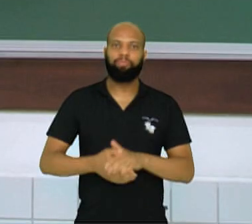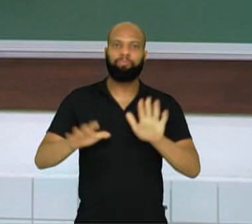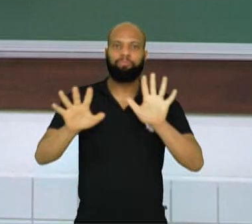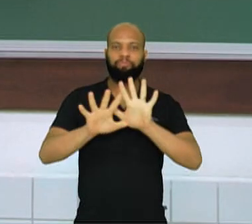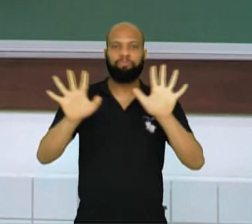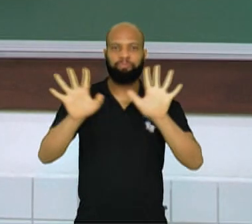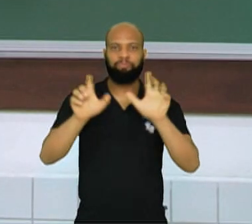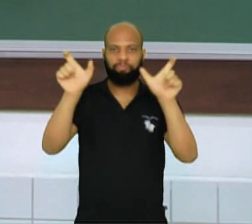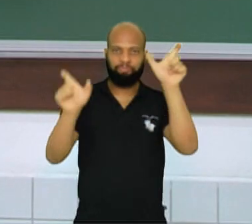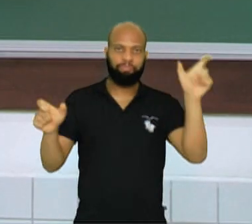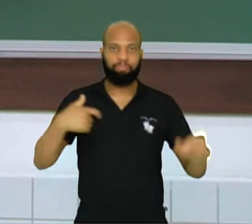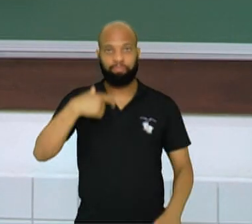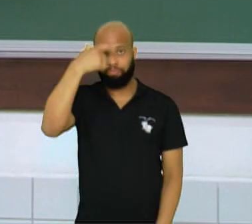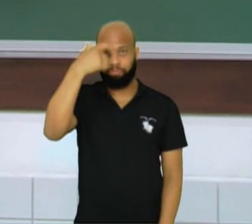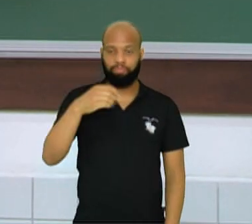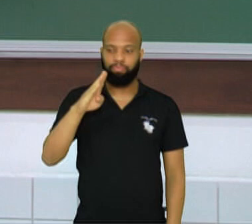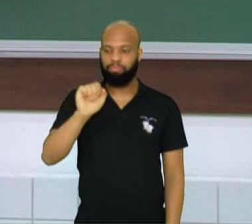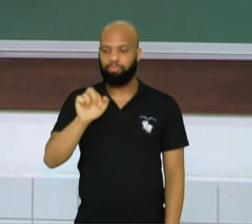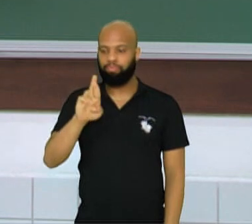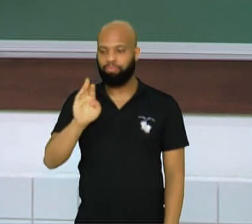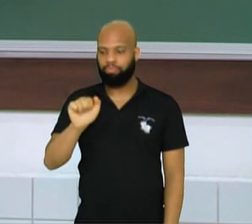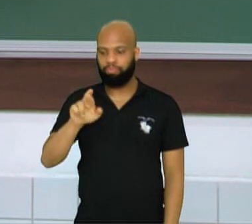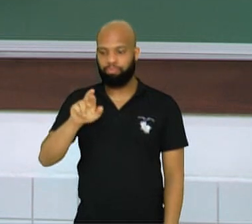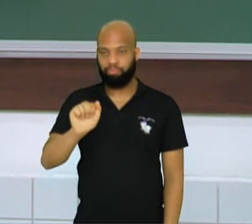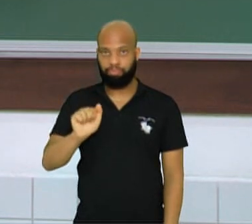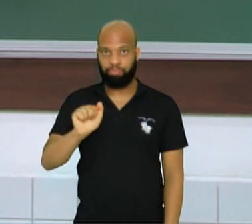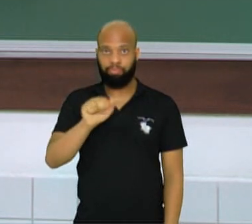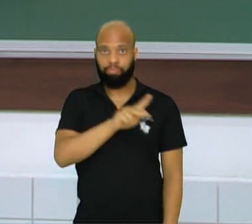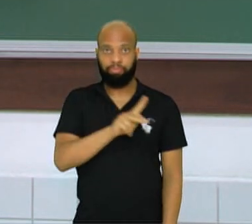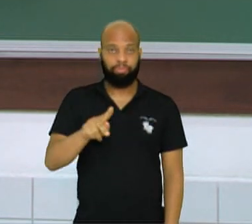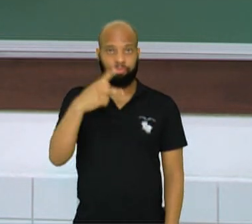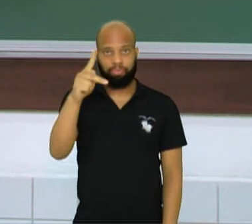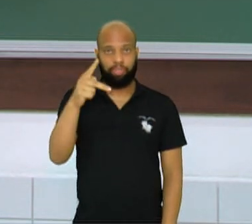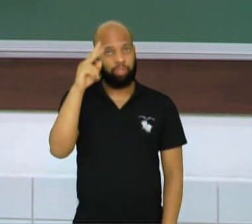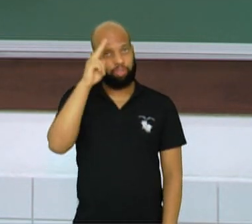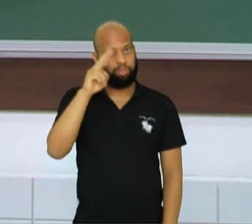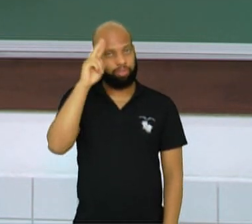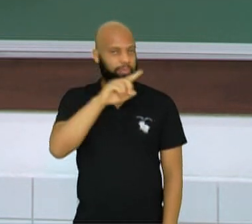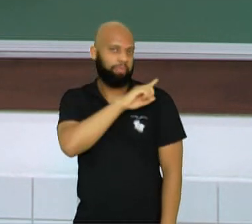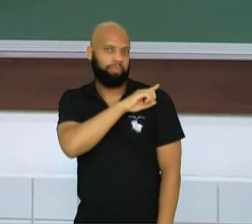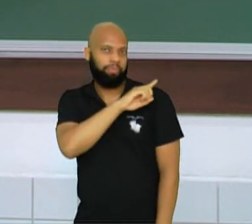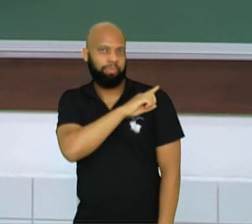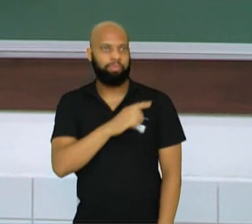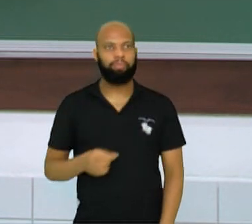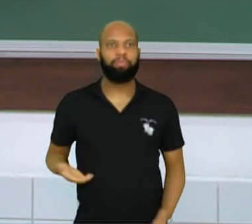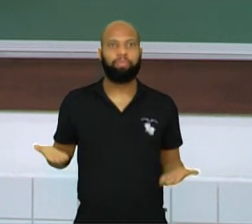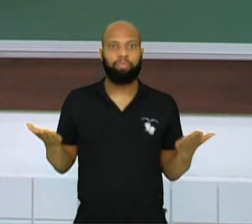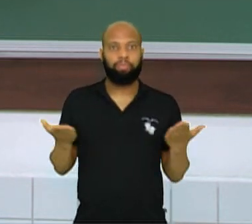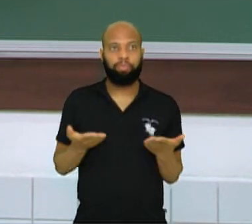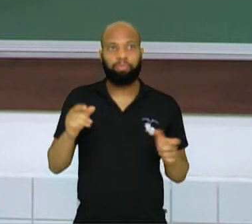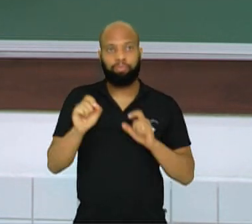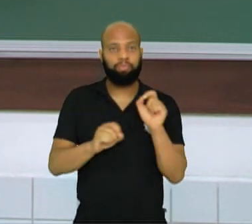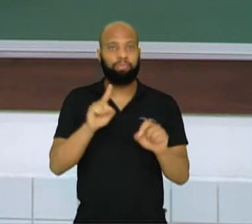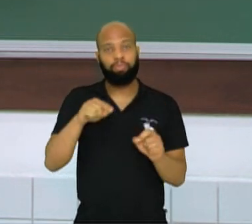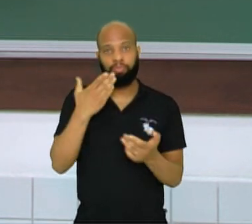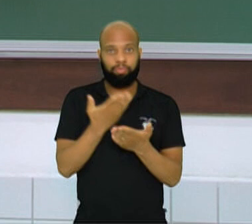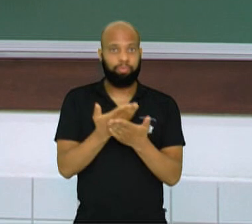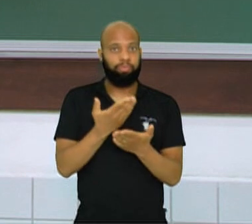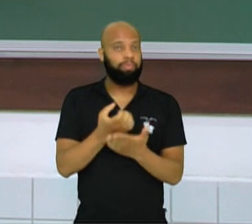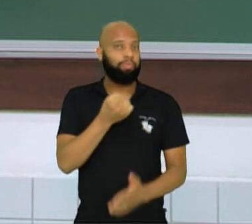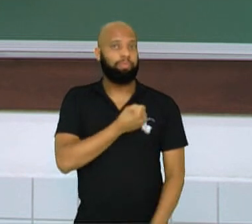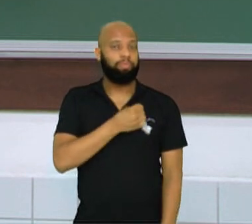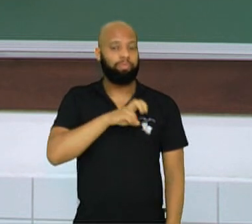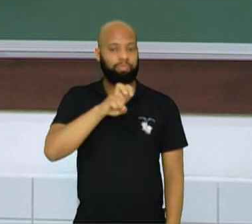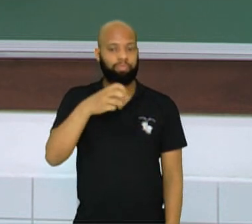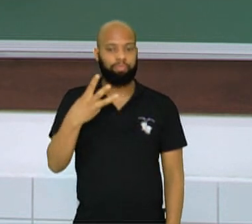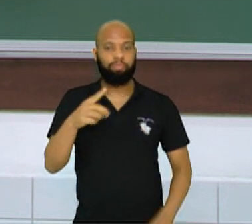Oi pessoal, eu sou a professora Bárbara, a professora de vocês de História do primeiro ano. Essa aqui é a nossa aula 53, mas